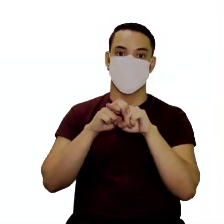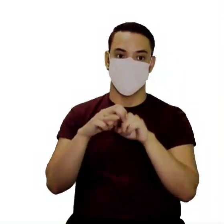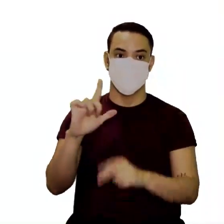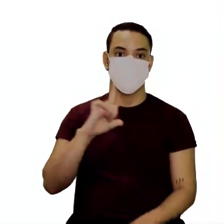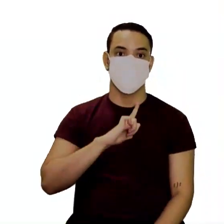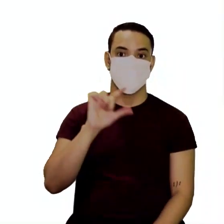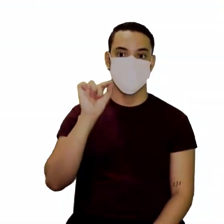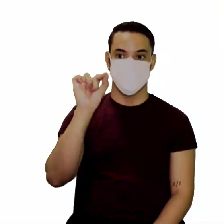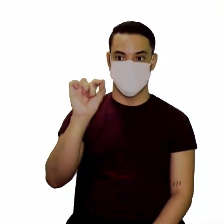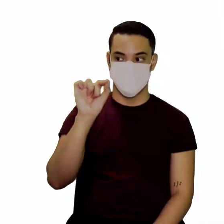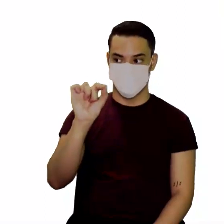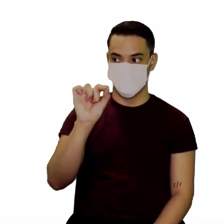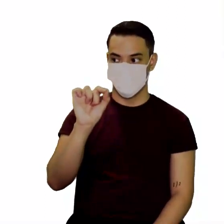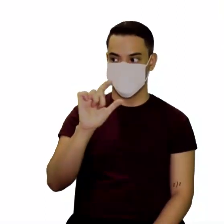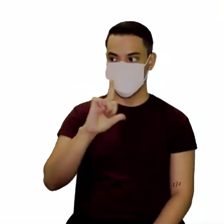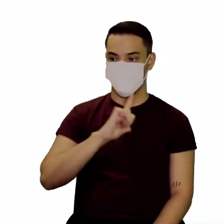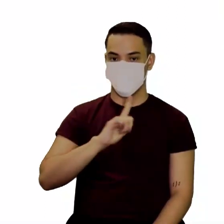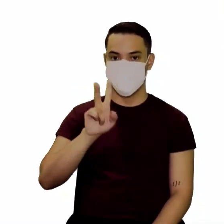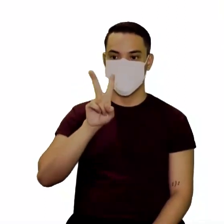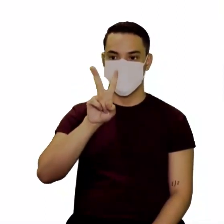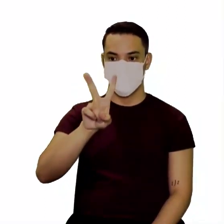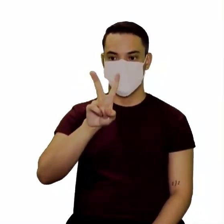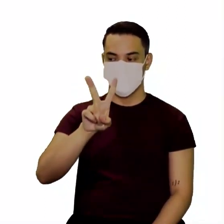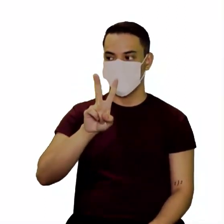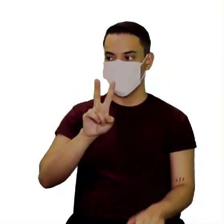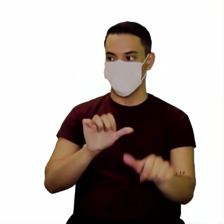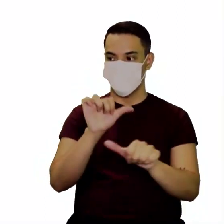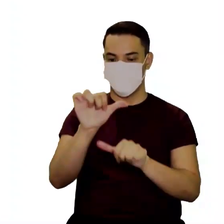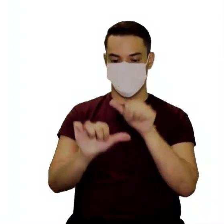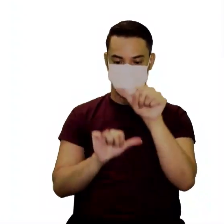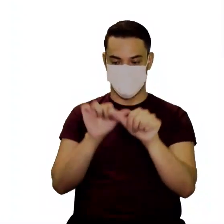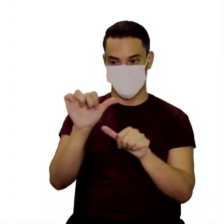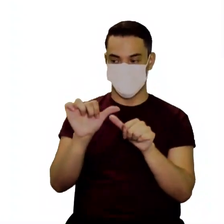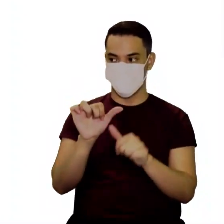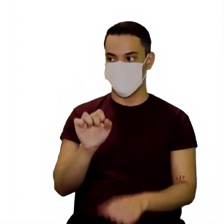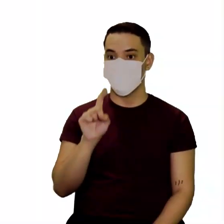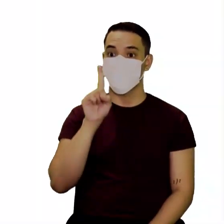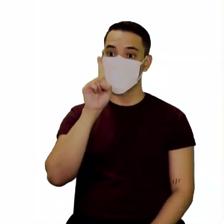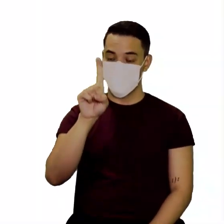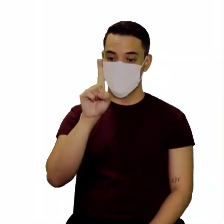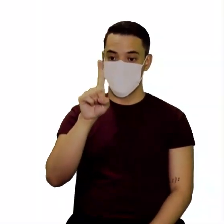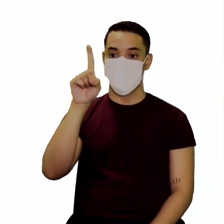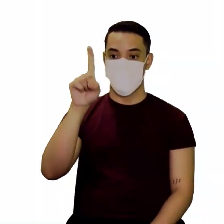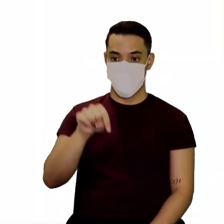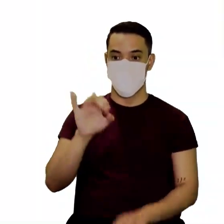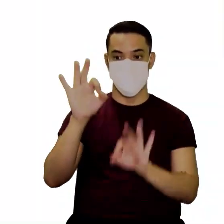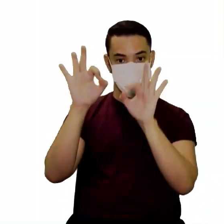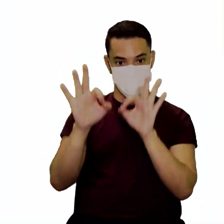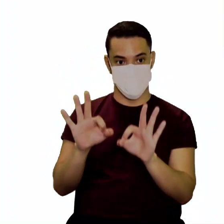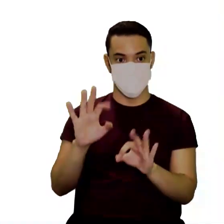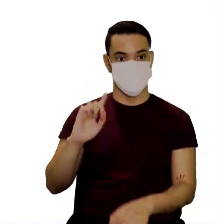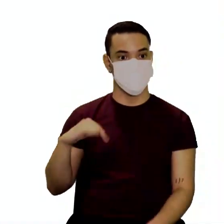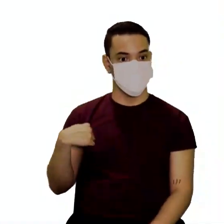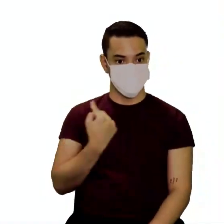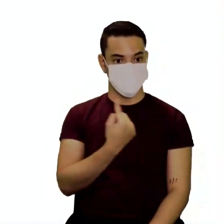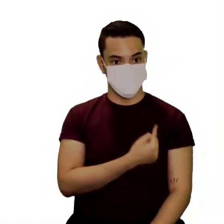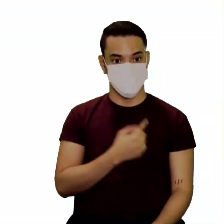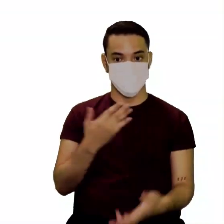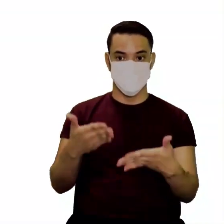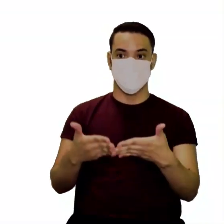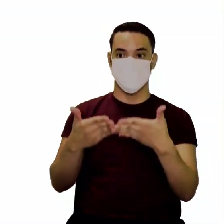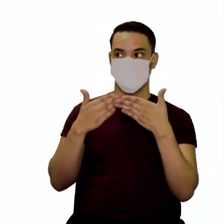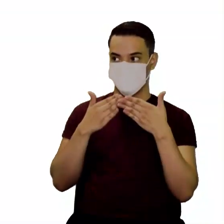ter dois que transformam e um deles é exatamente o que nós estamos